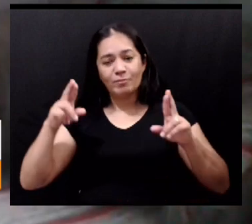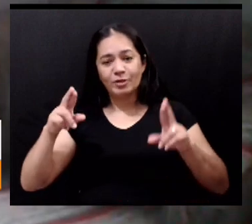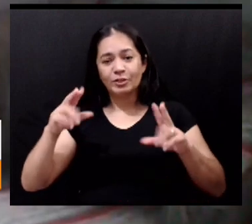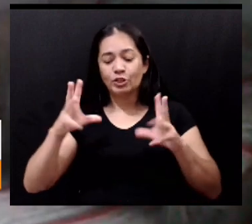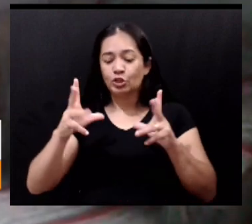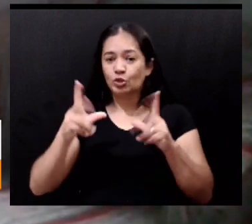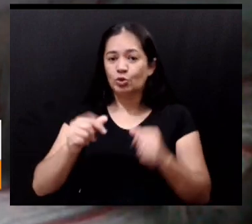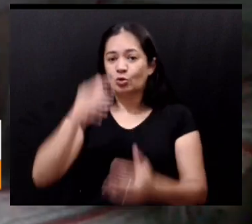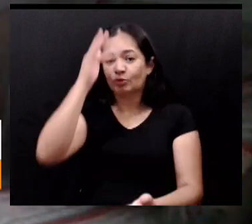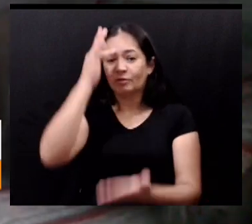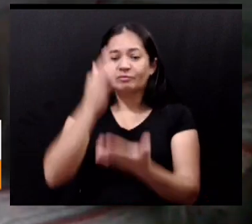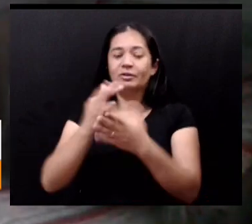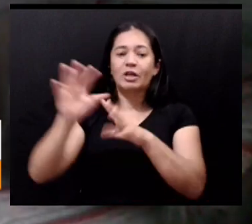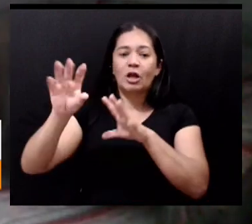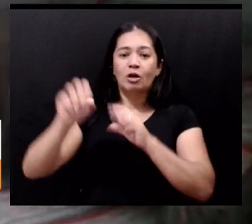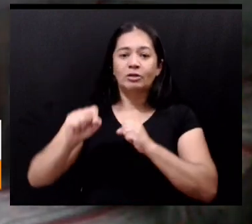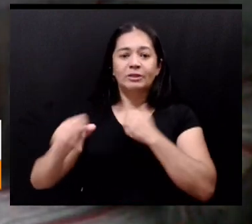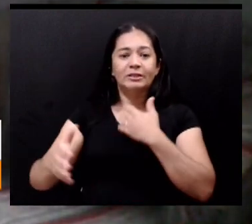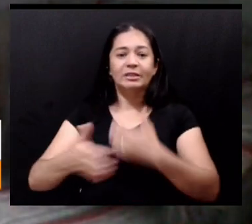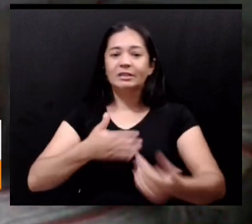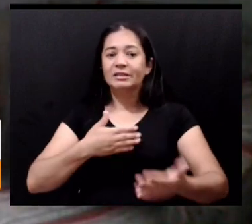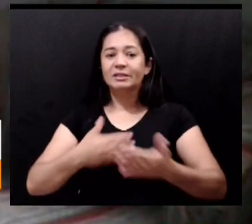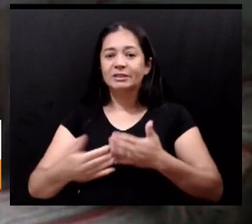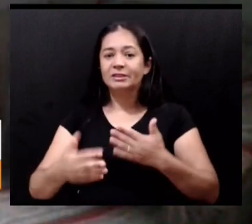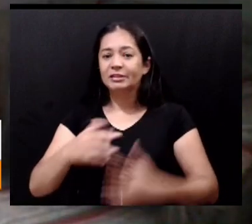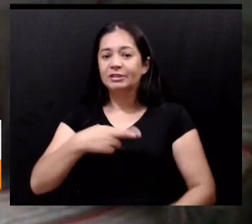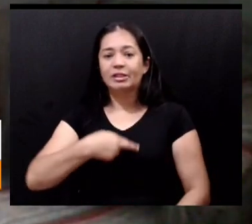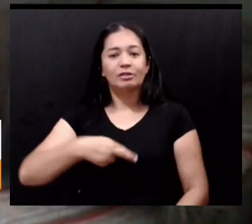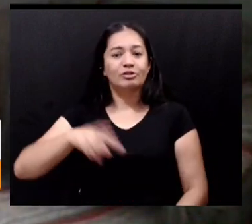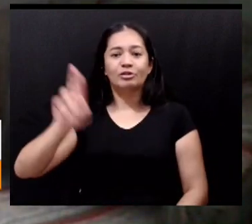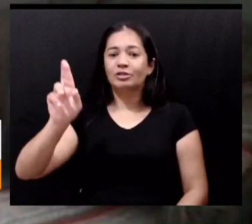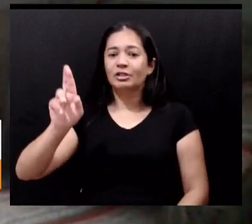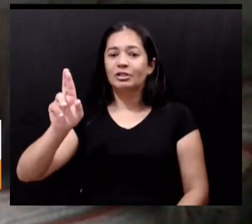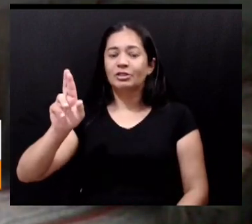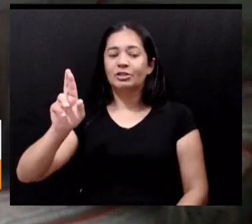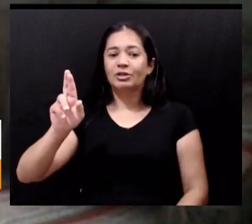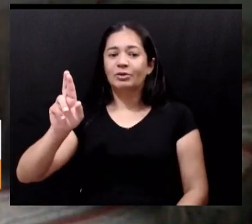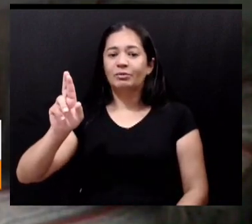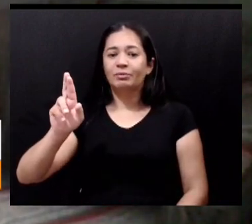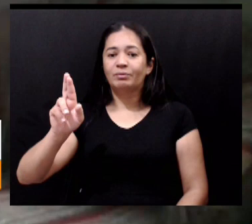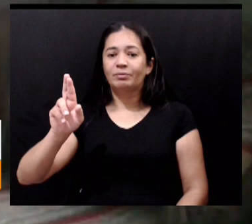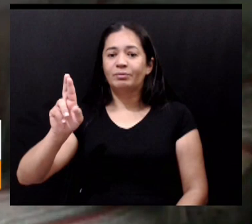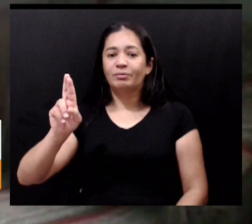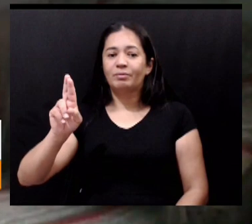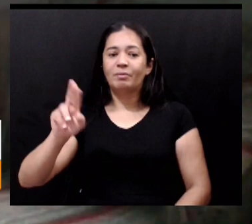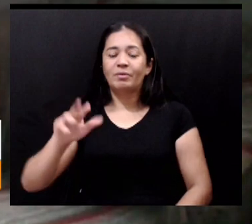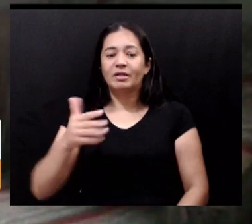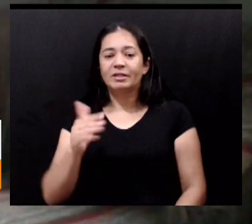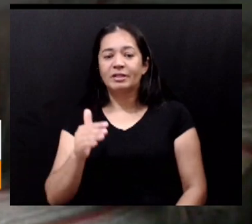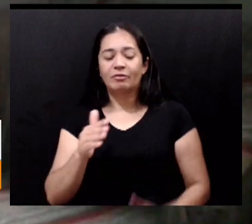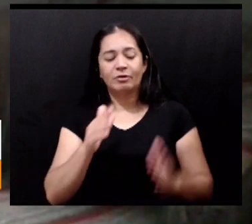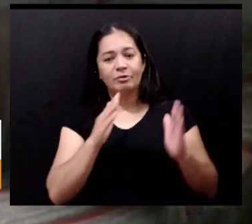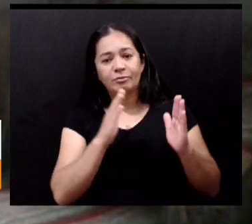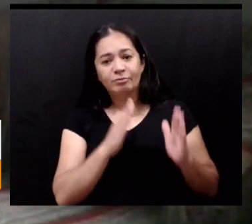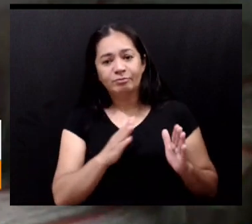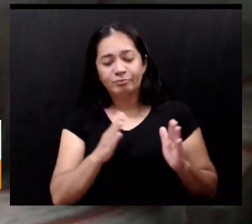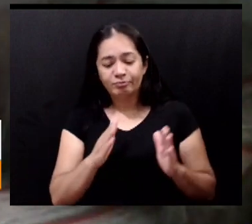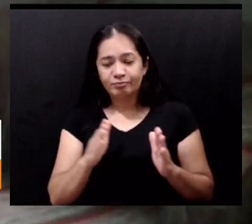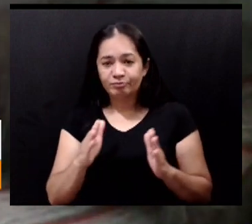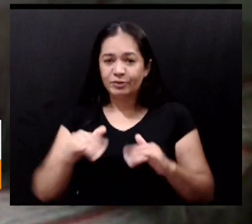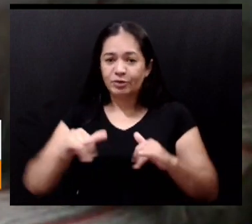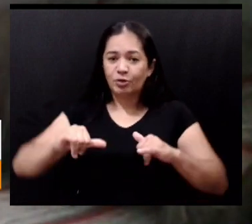independe de credo religioso, né? Talvez o processo de transformador em